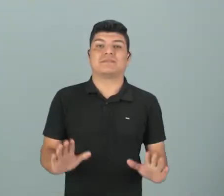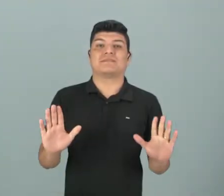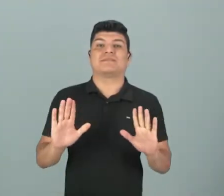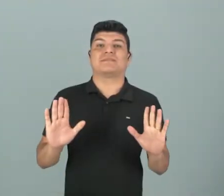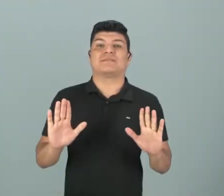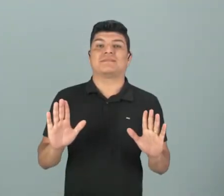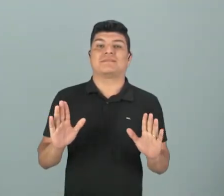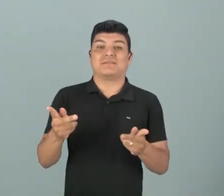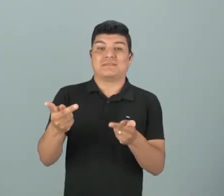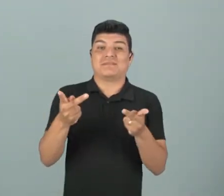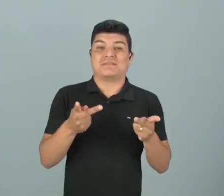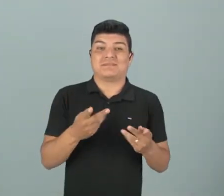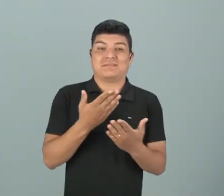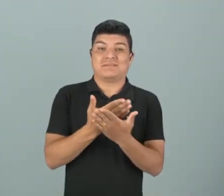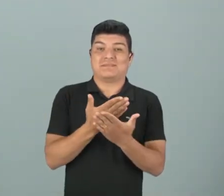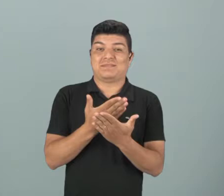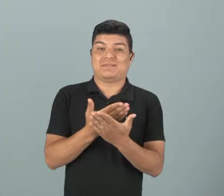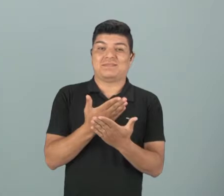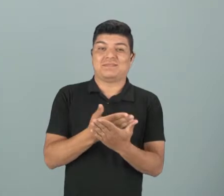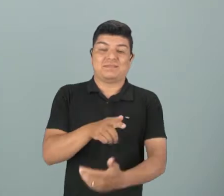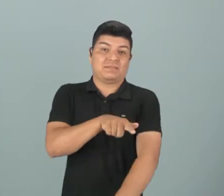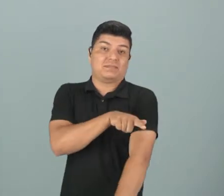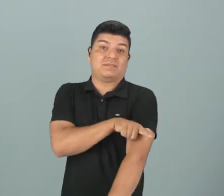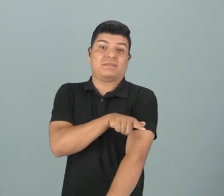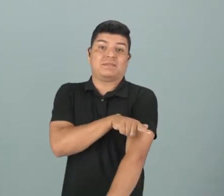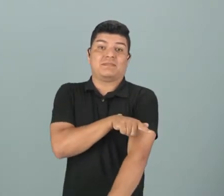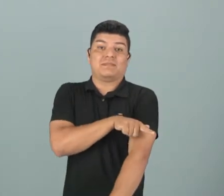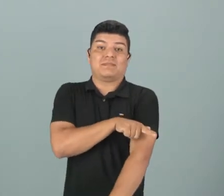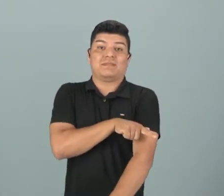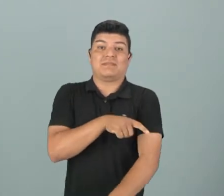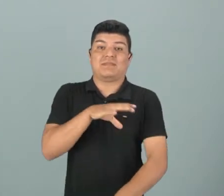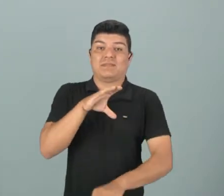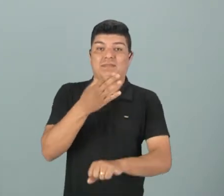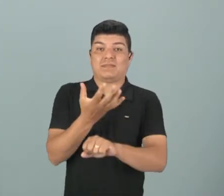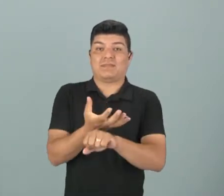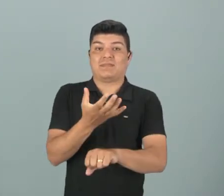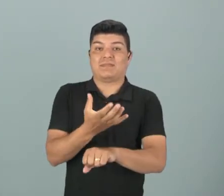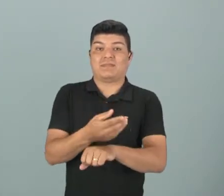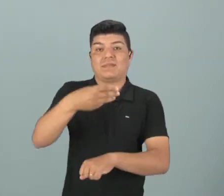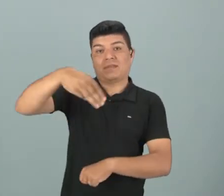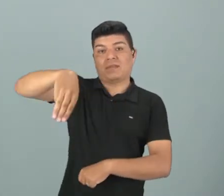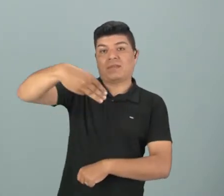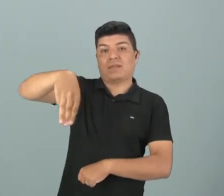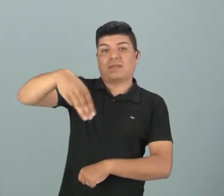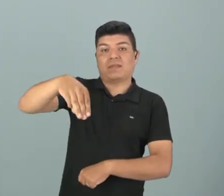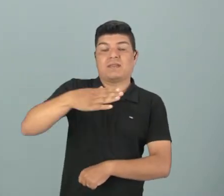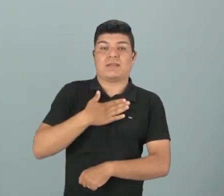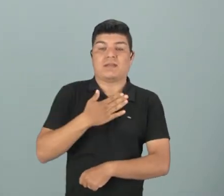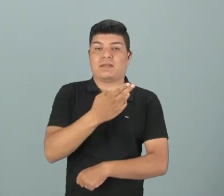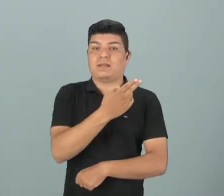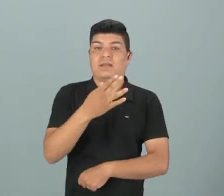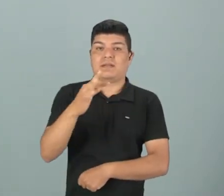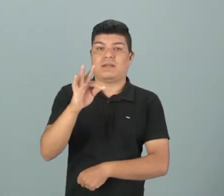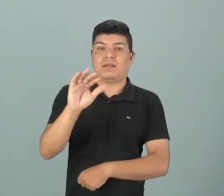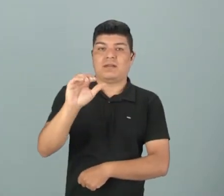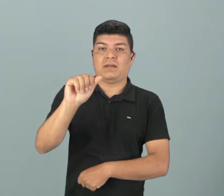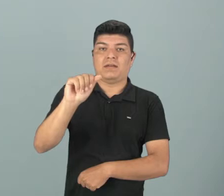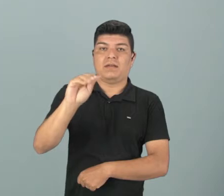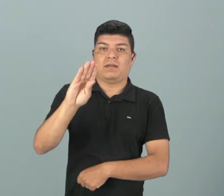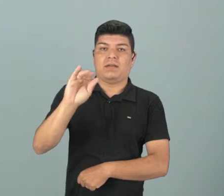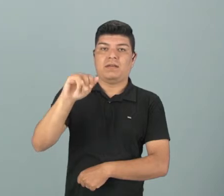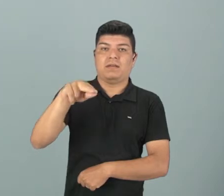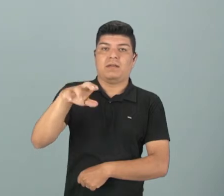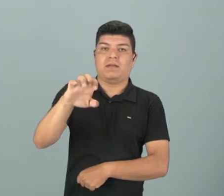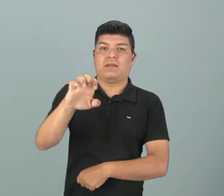Olá, sejam bem-vindos a mais uma aula do 7º ano de Matemática. Eu sou a professora Fabiane Farias e na nossa aula